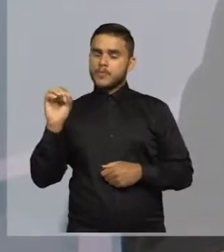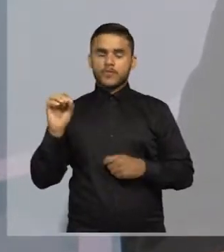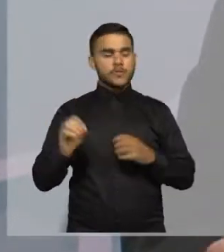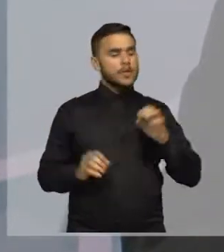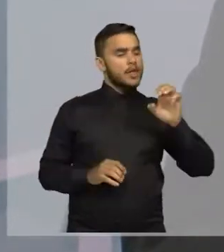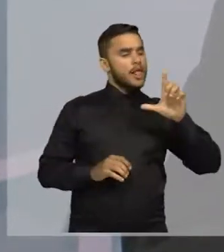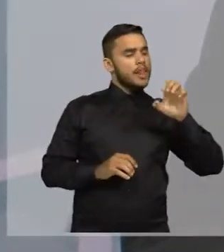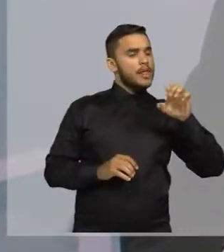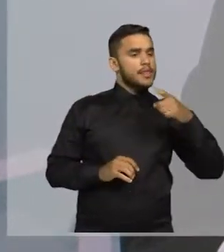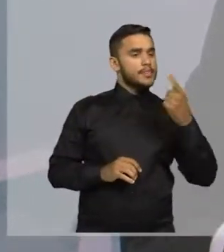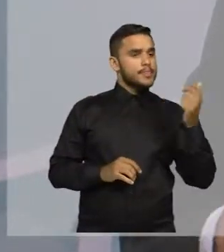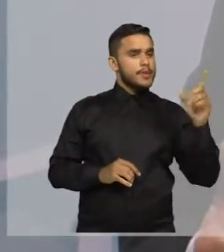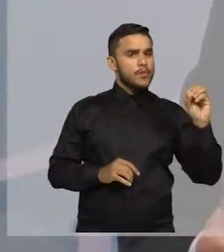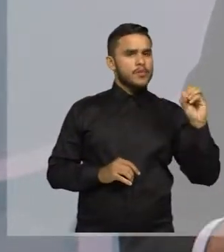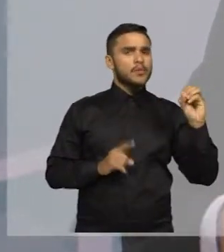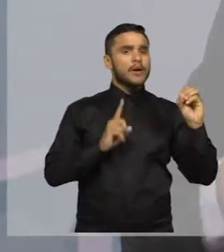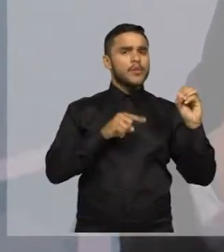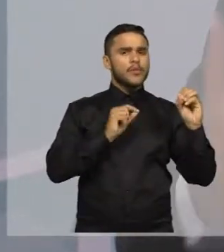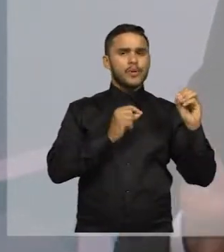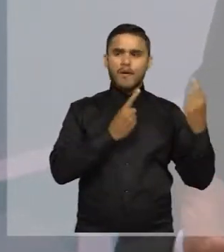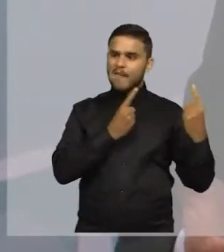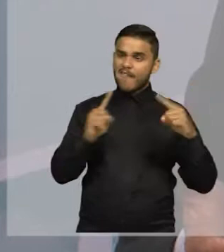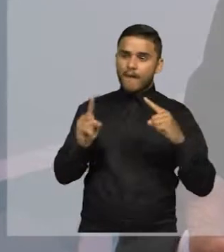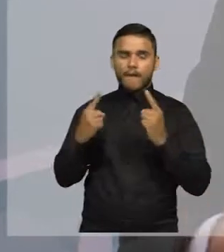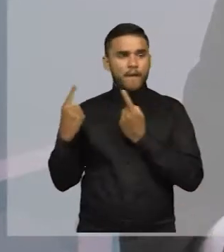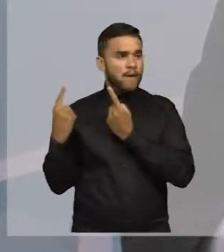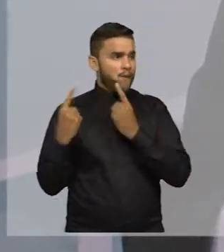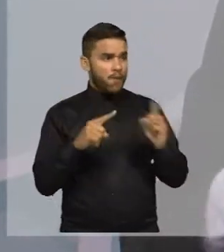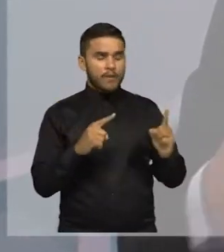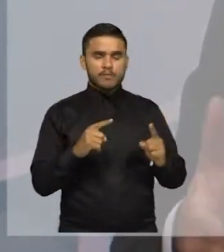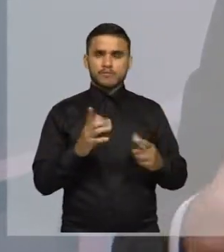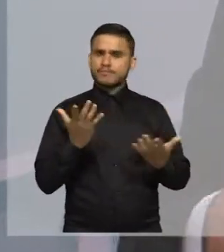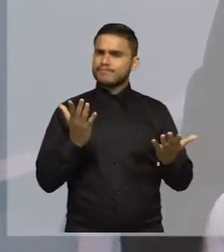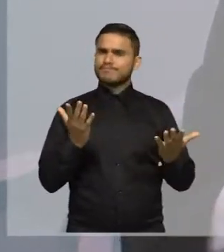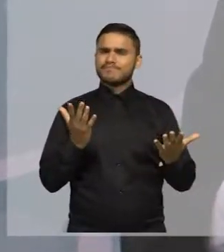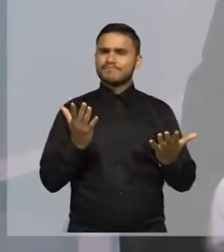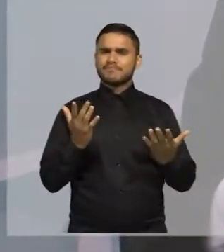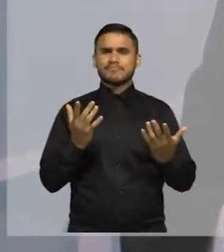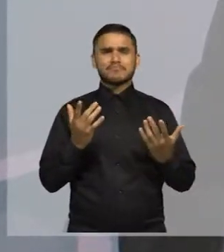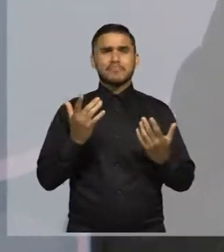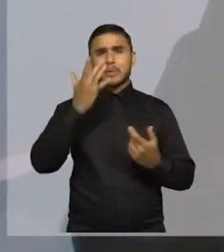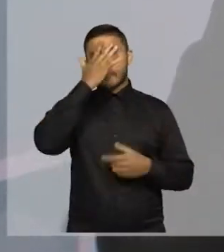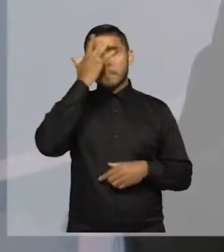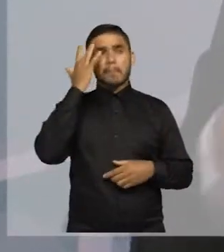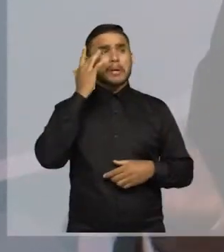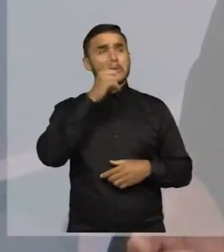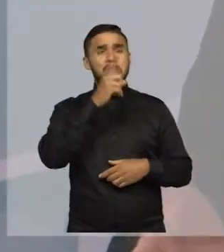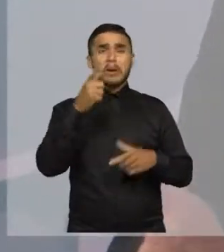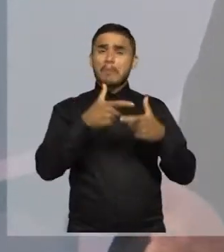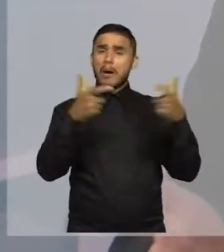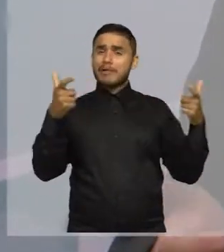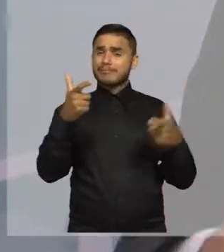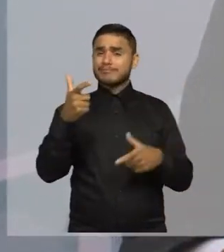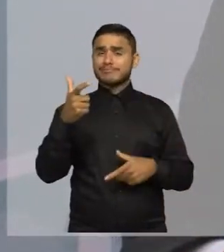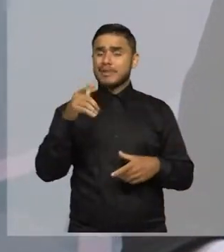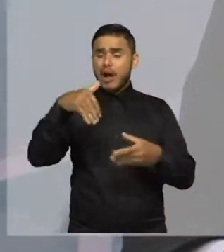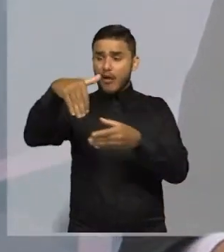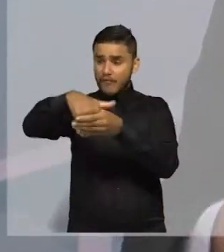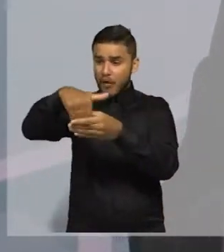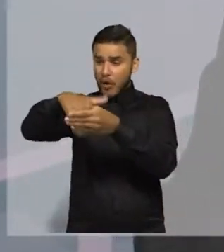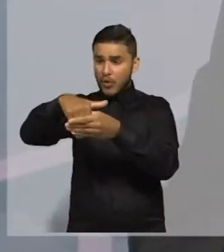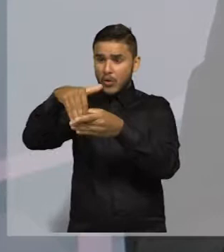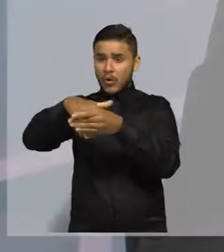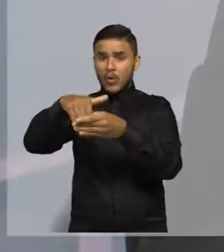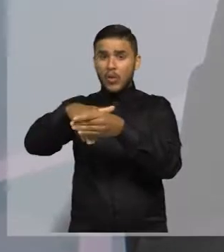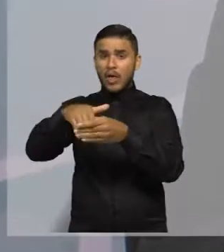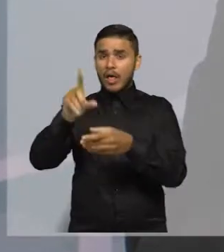lado. Pouca gente votou por convicção, por achar que o Bolsonaro seria uma grande solução. Pouca